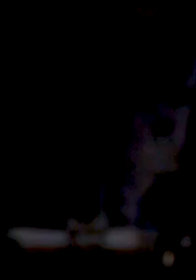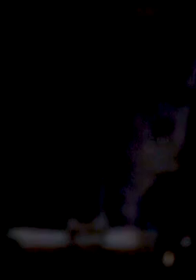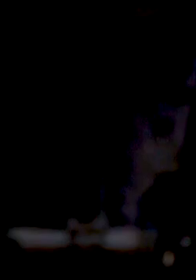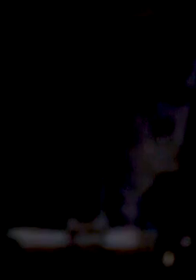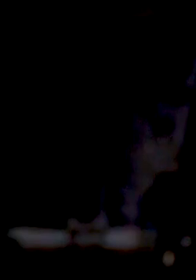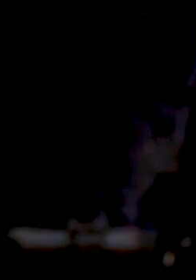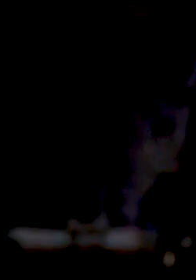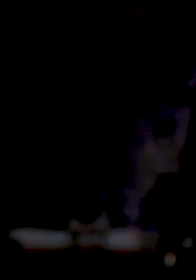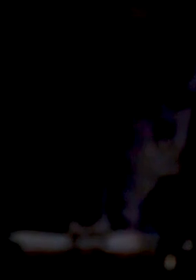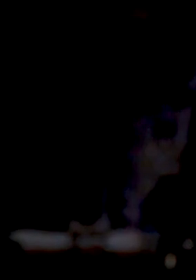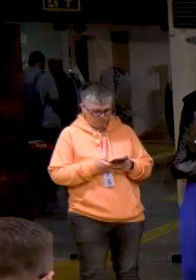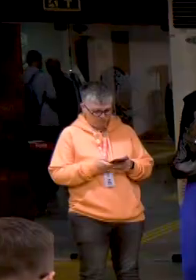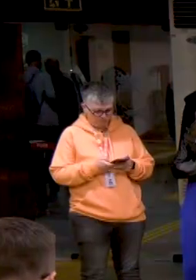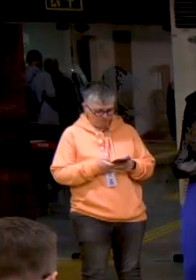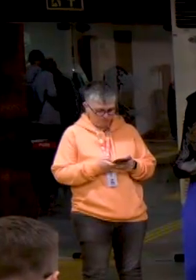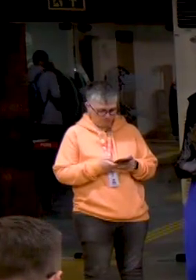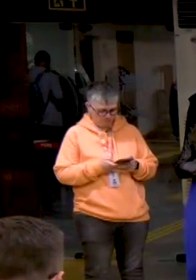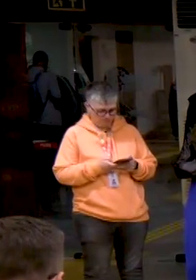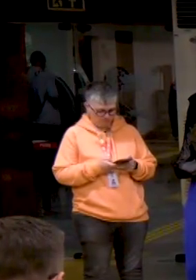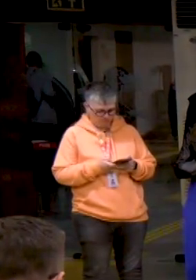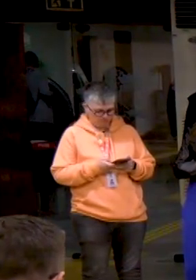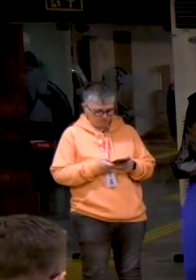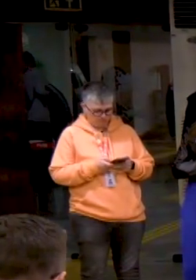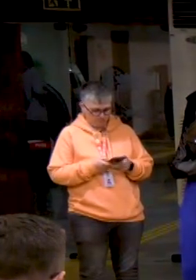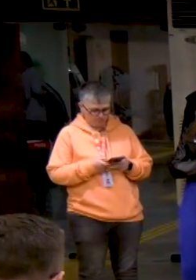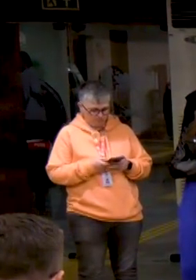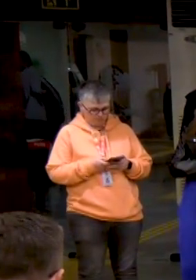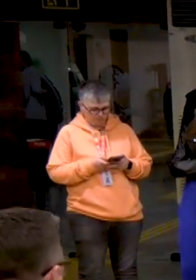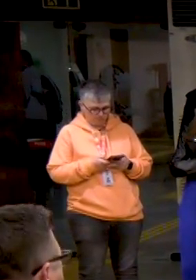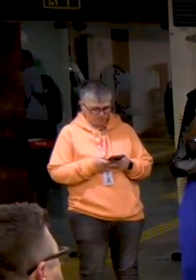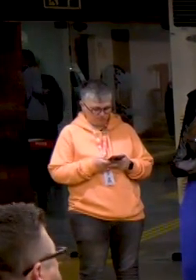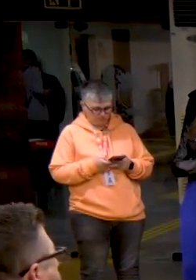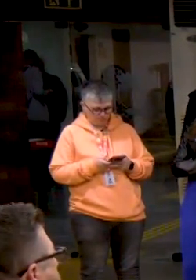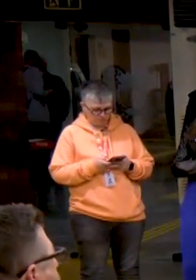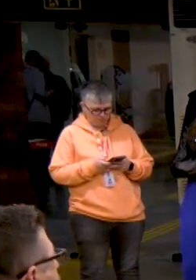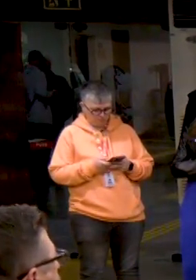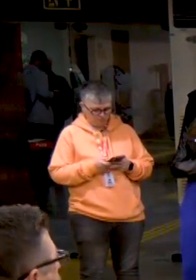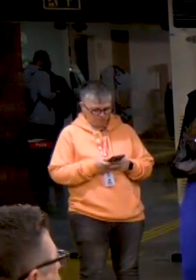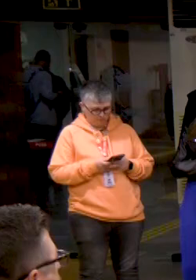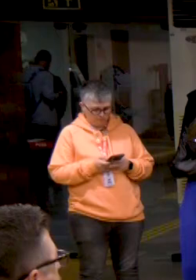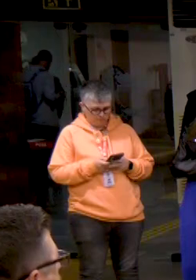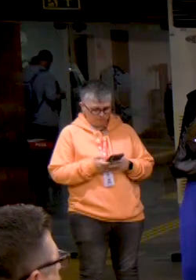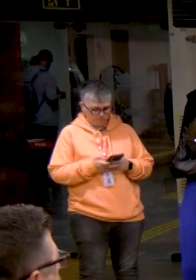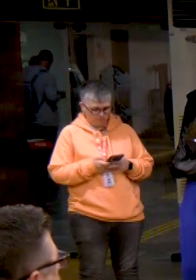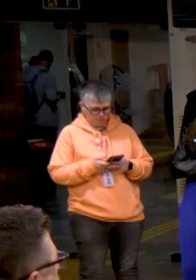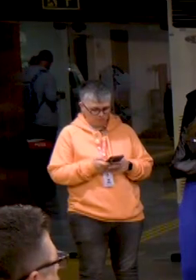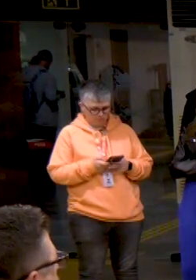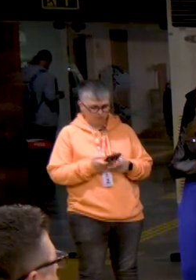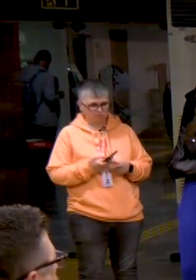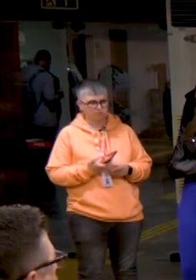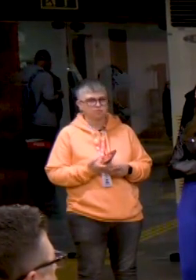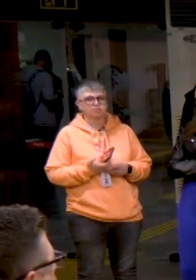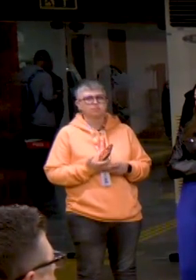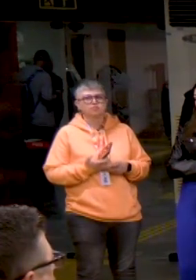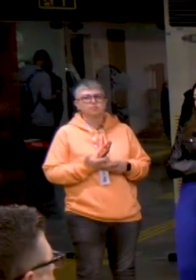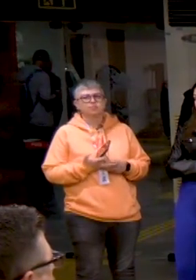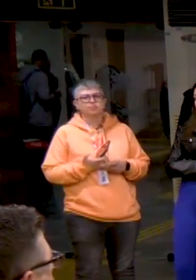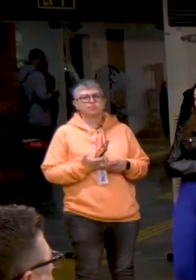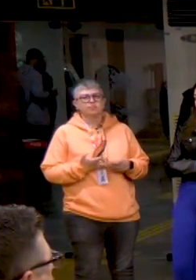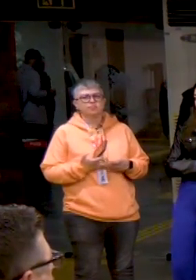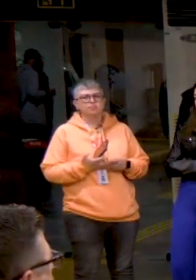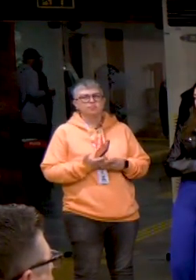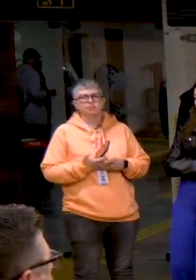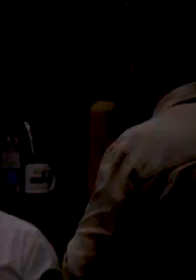necessidade de verificações aprofundadas dos atos ocorridos após a aprovação do projeto de lei 259